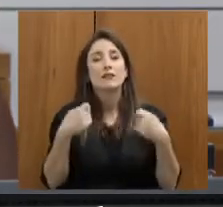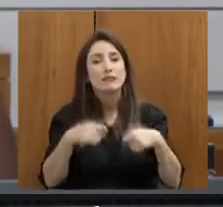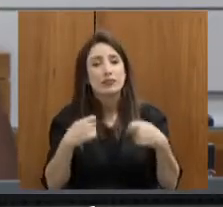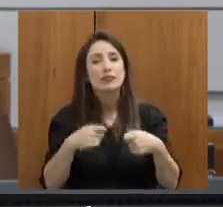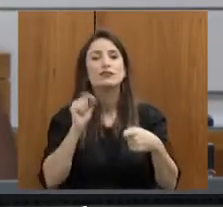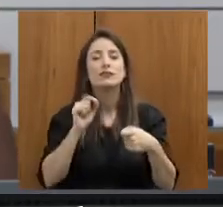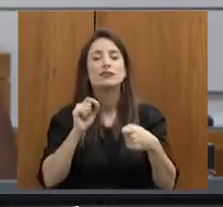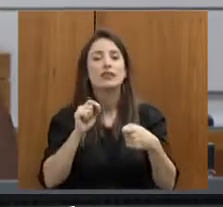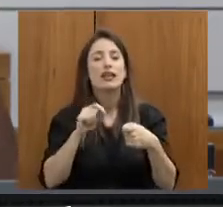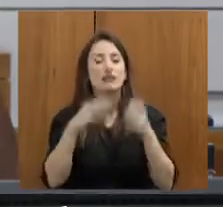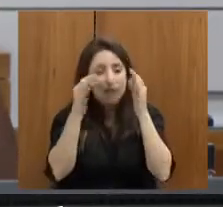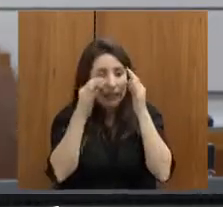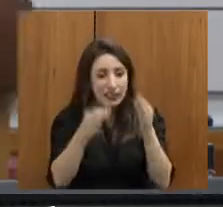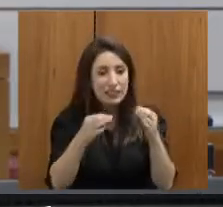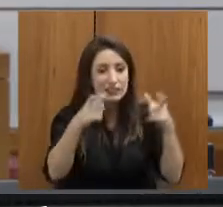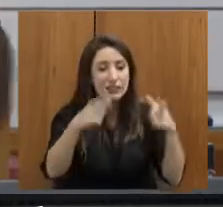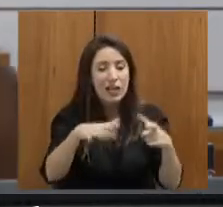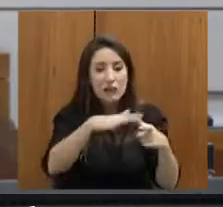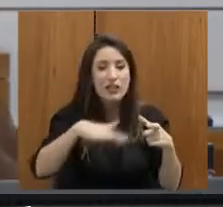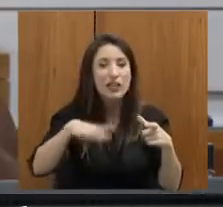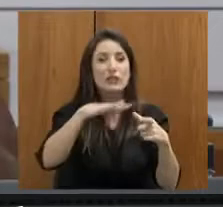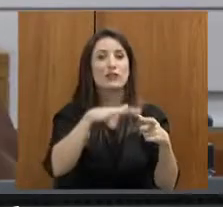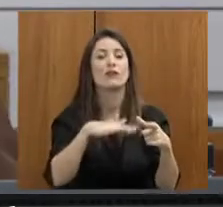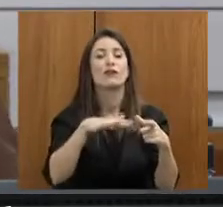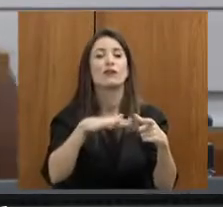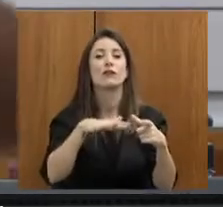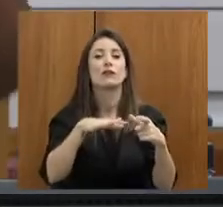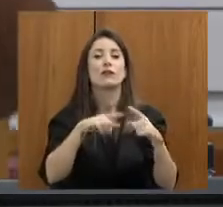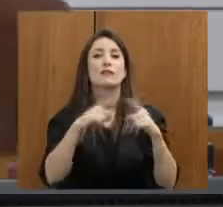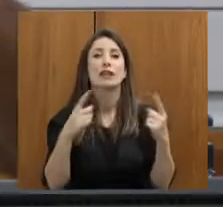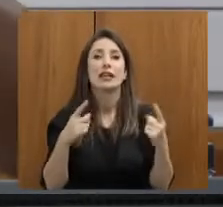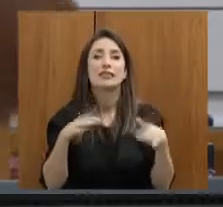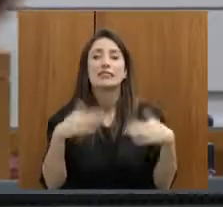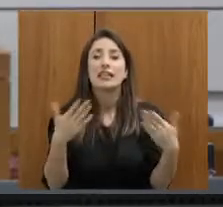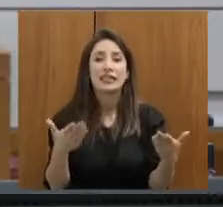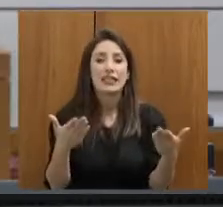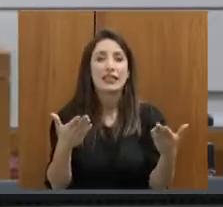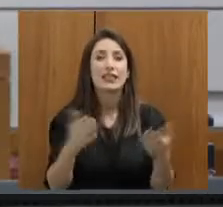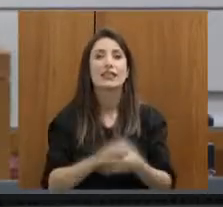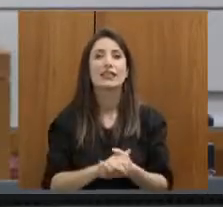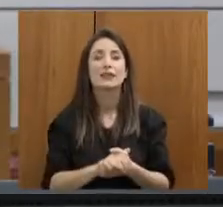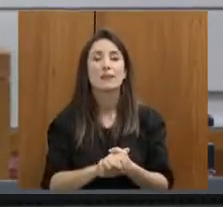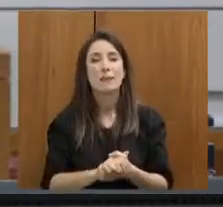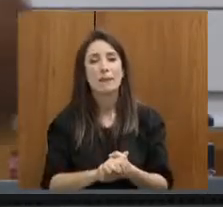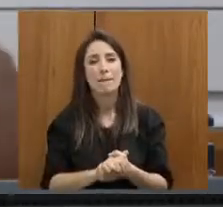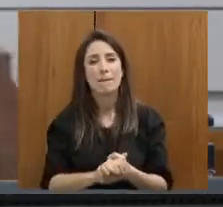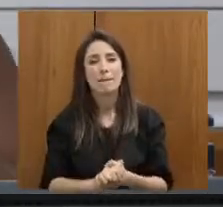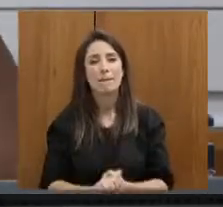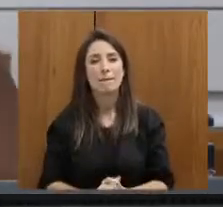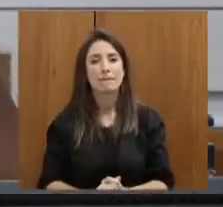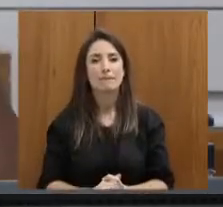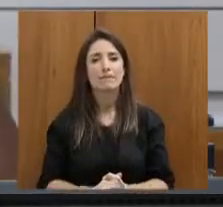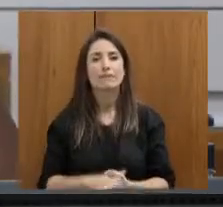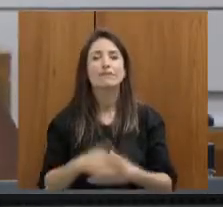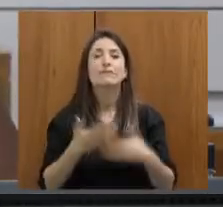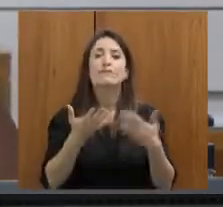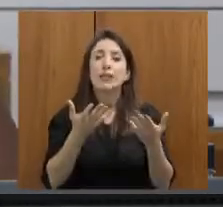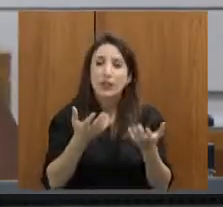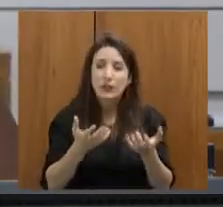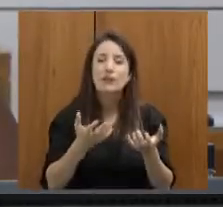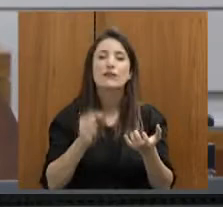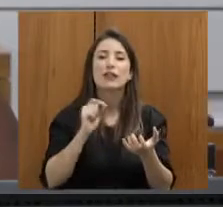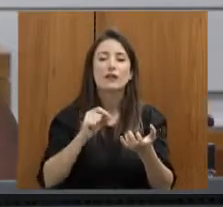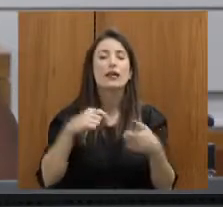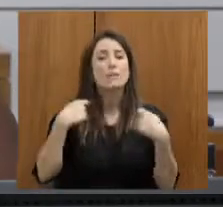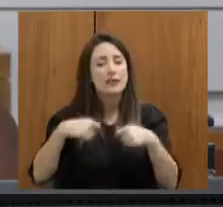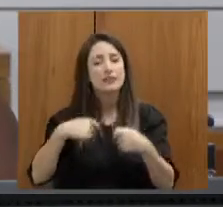nosso território o eu não tá tem que pôr não tá não é o sistema não põe aí minha filha quero x aí dentro dessa